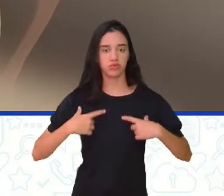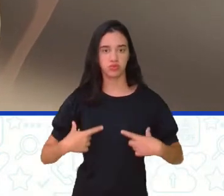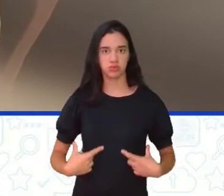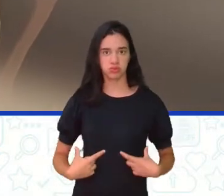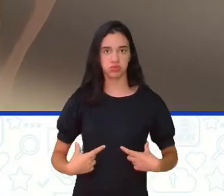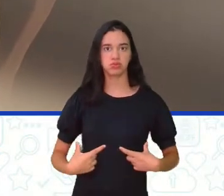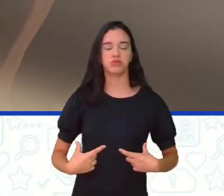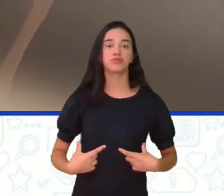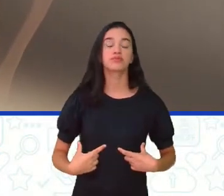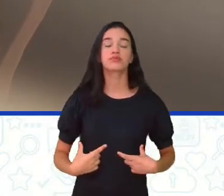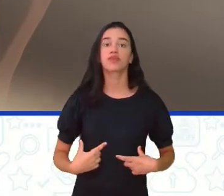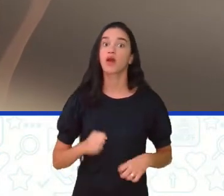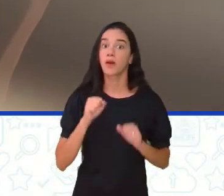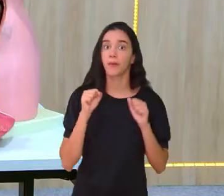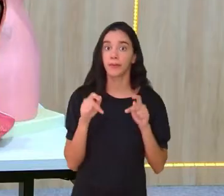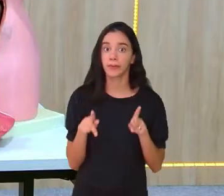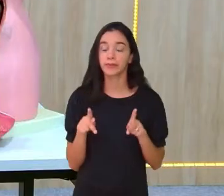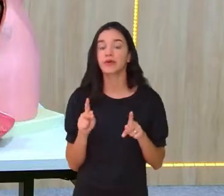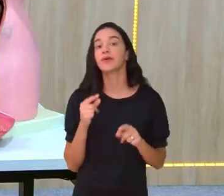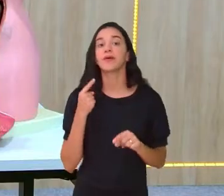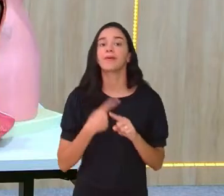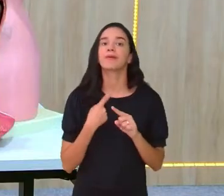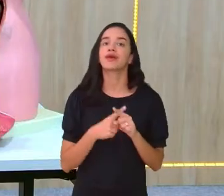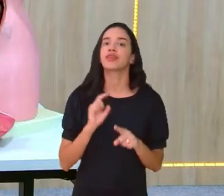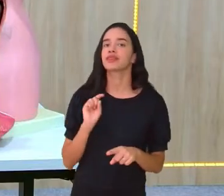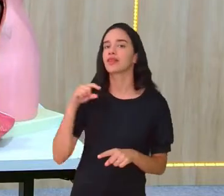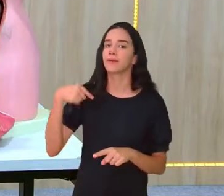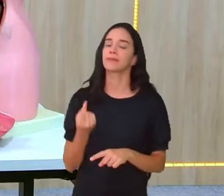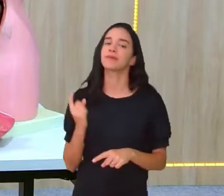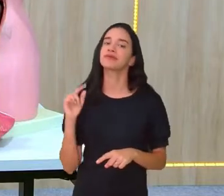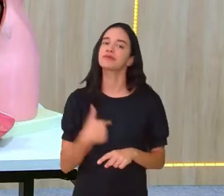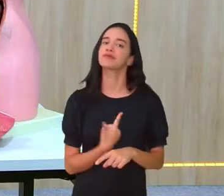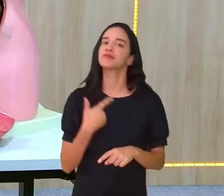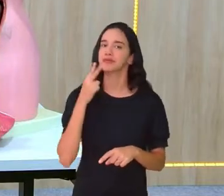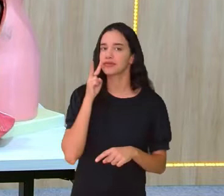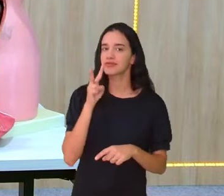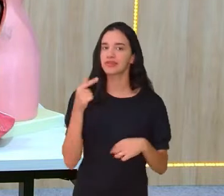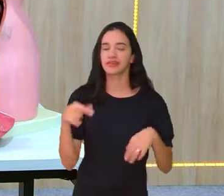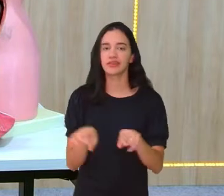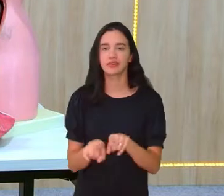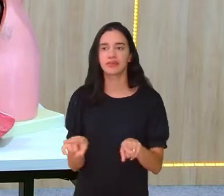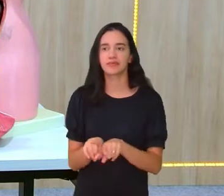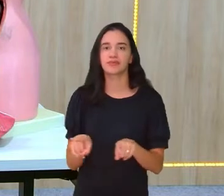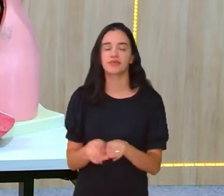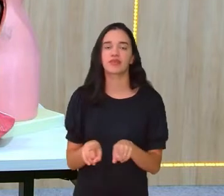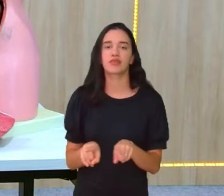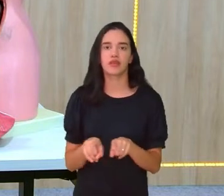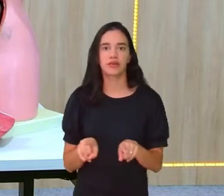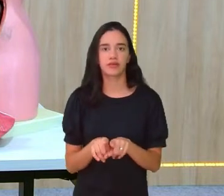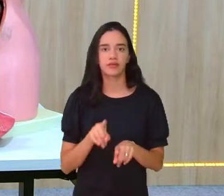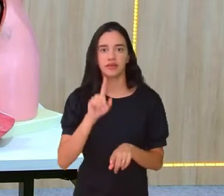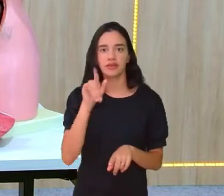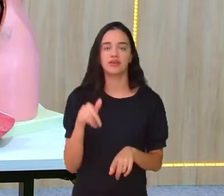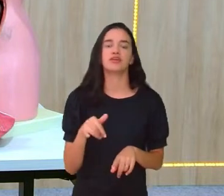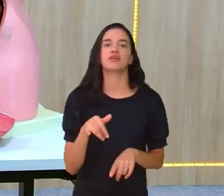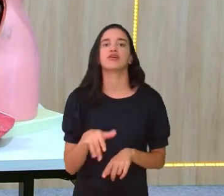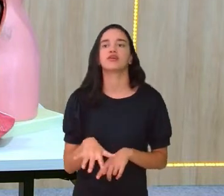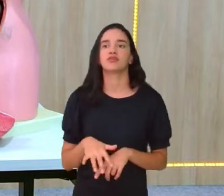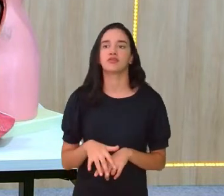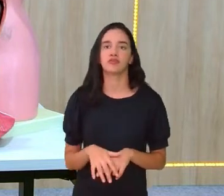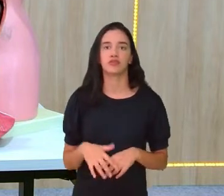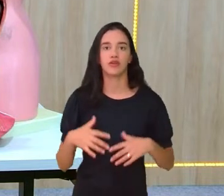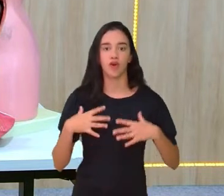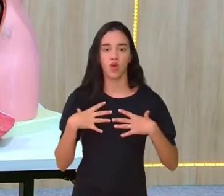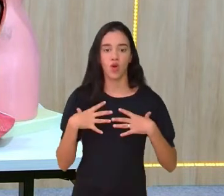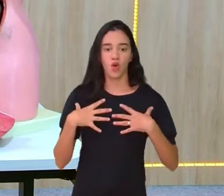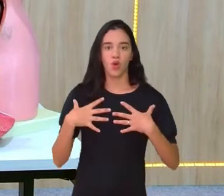não fechar, ok? Porque daqui a pouco a gente vai ver também que esse tecido, né, a questão aí desse inflar, ele é